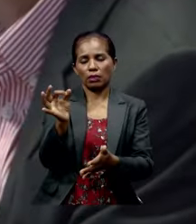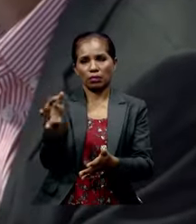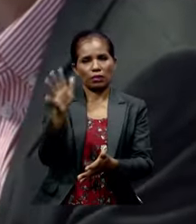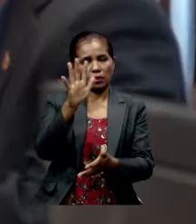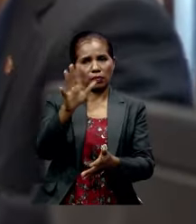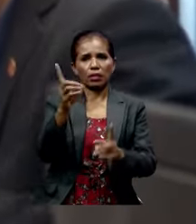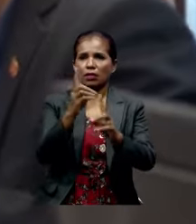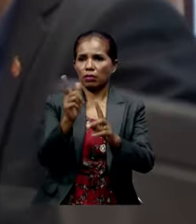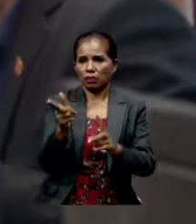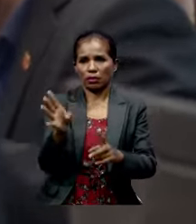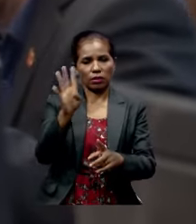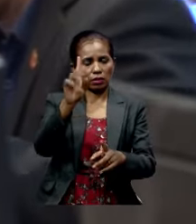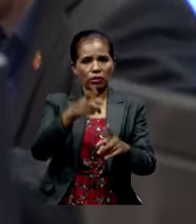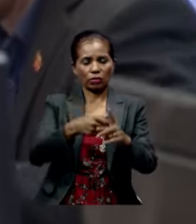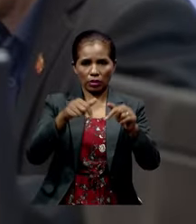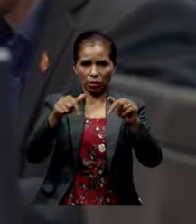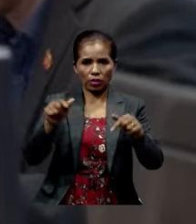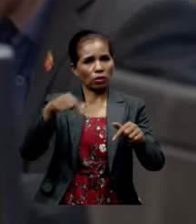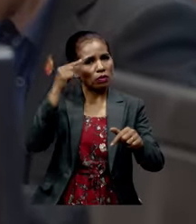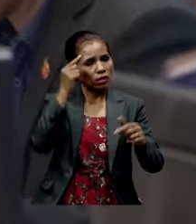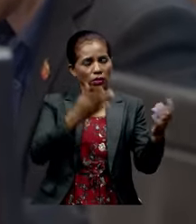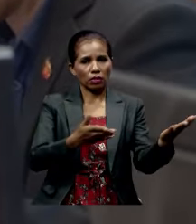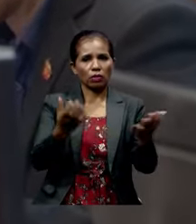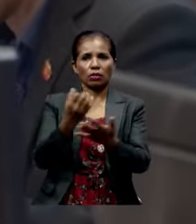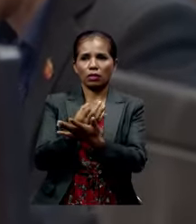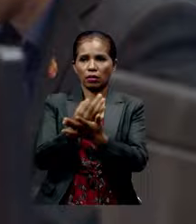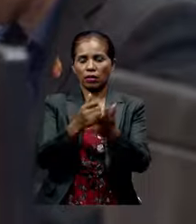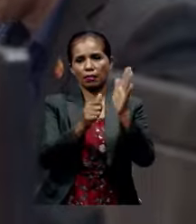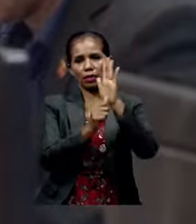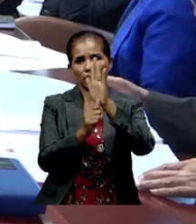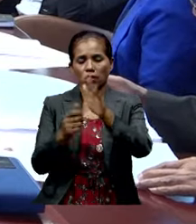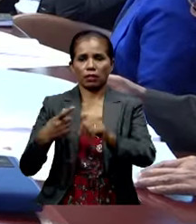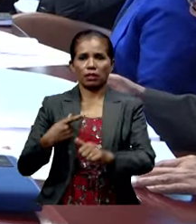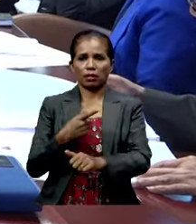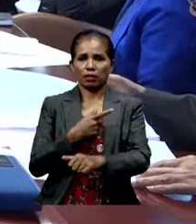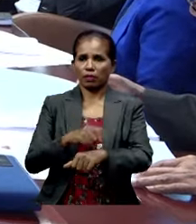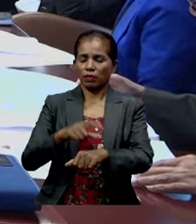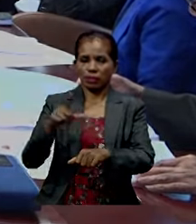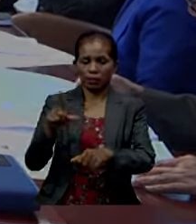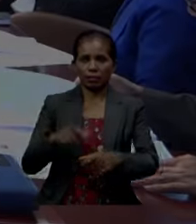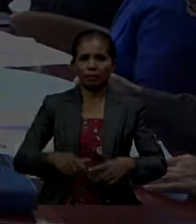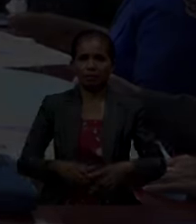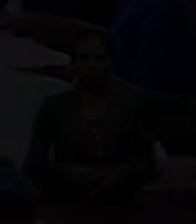lorong rolu resinghat fulang ne, governo sei lori orçamento geral estado, ba apresenta ia Parlamento Nacional, equipa cobertura, ZMN.